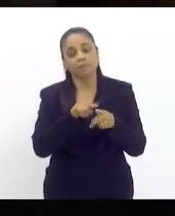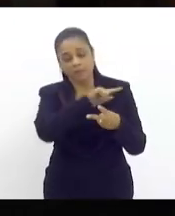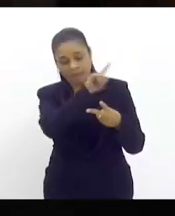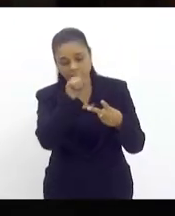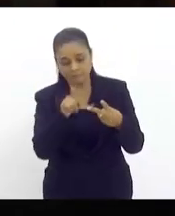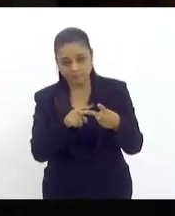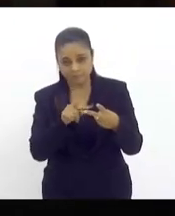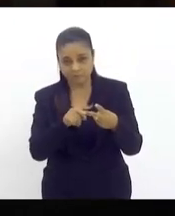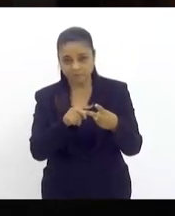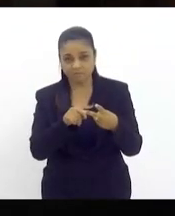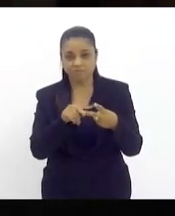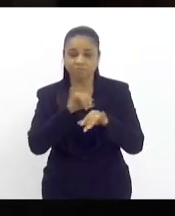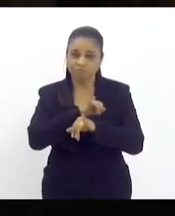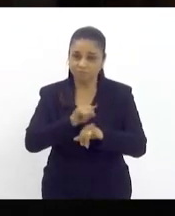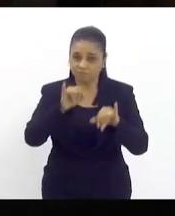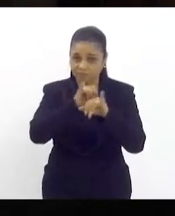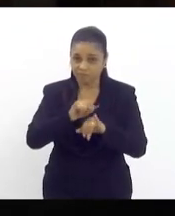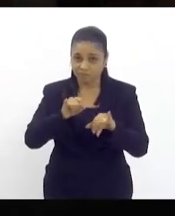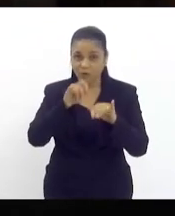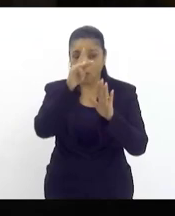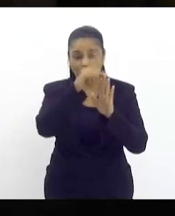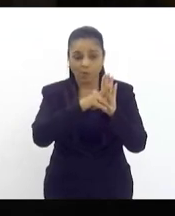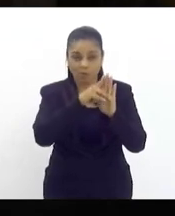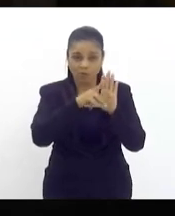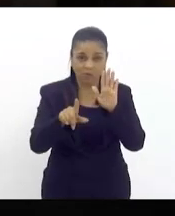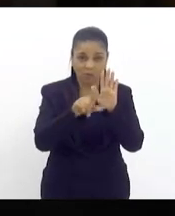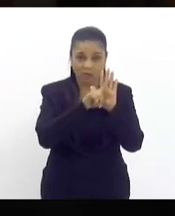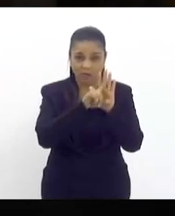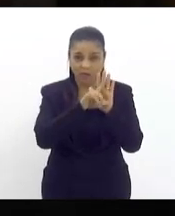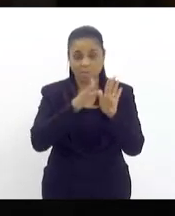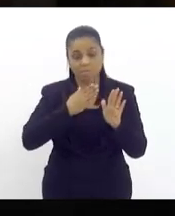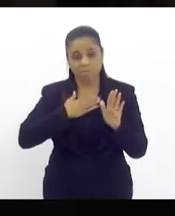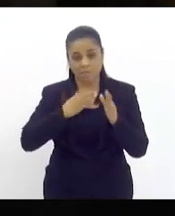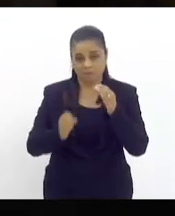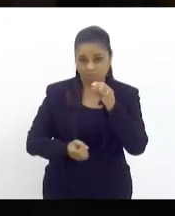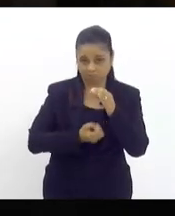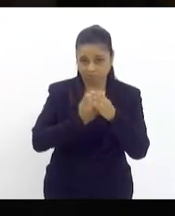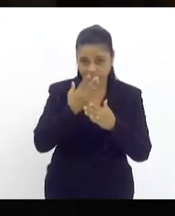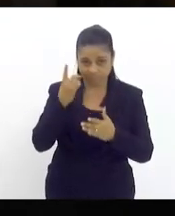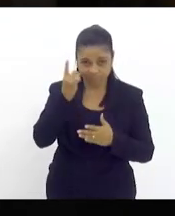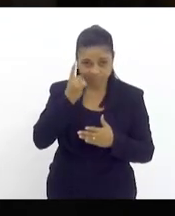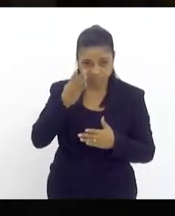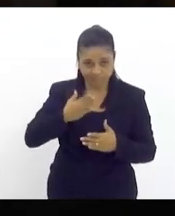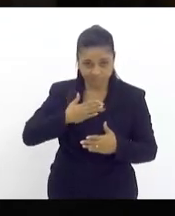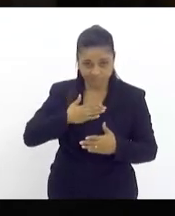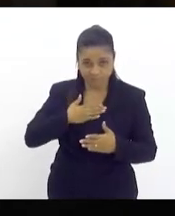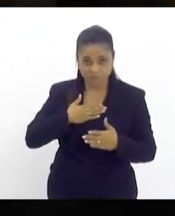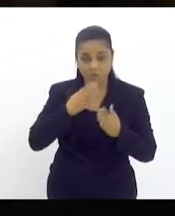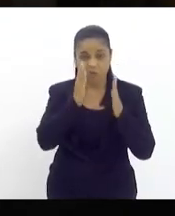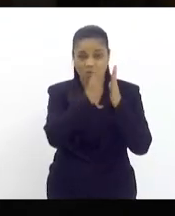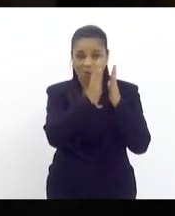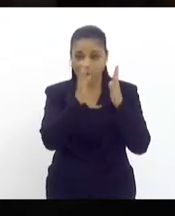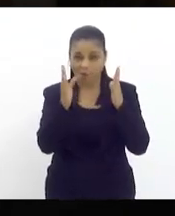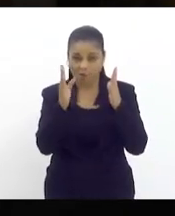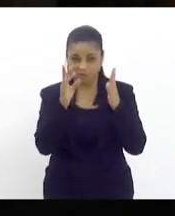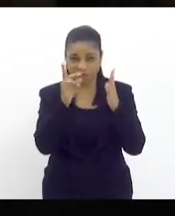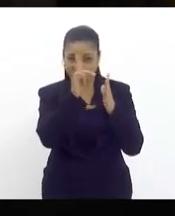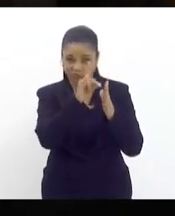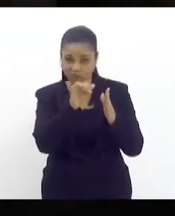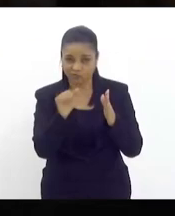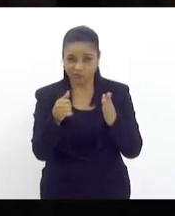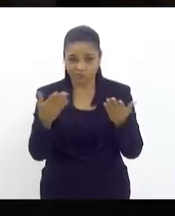tratar sobre o projeto de lei de minha autoria que veio a ordem do dia hoje